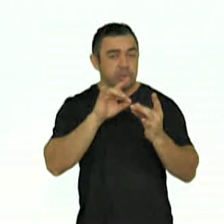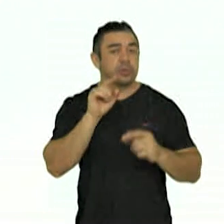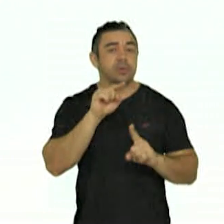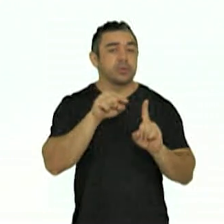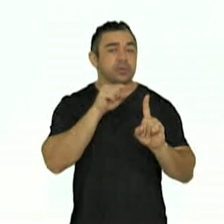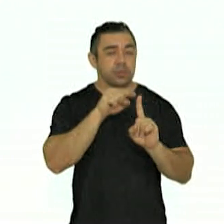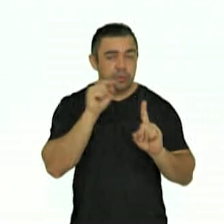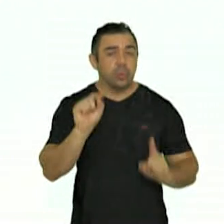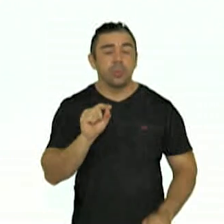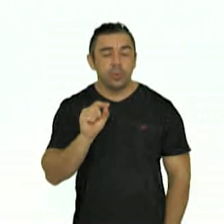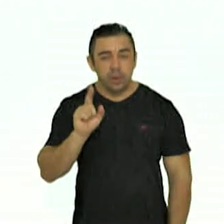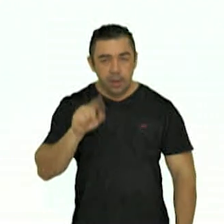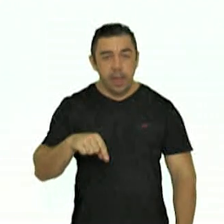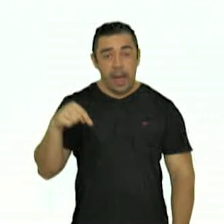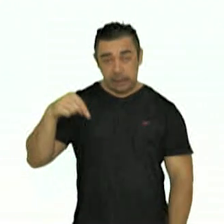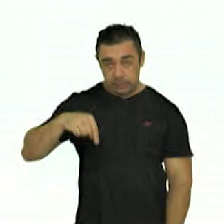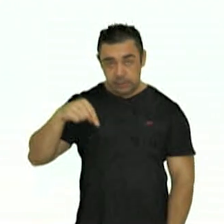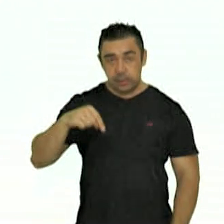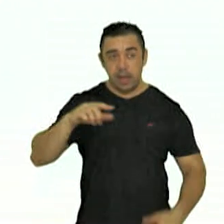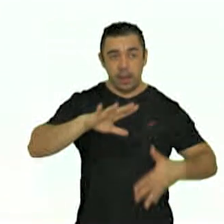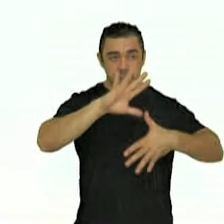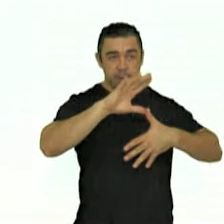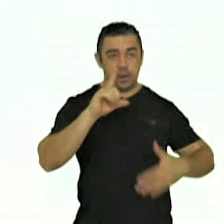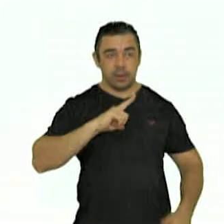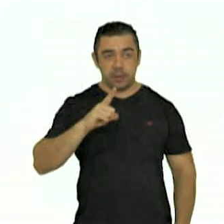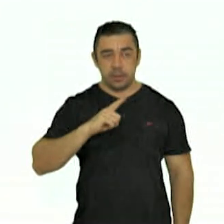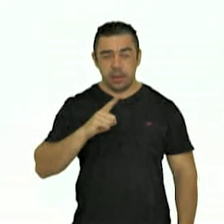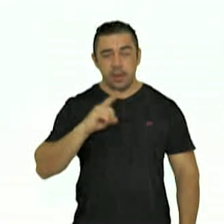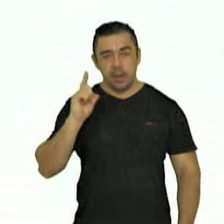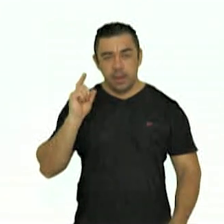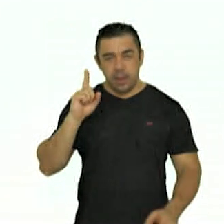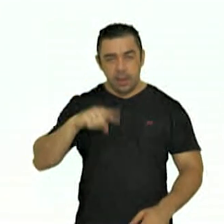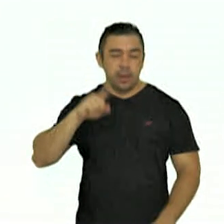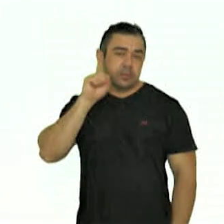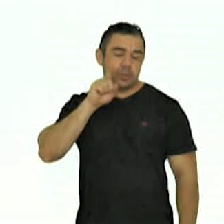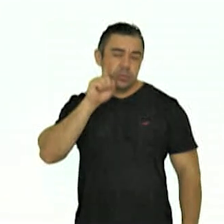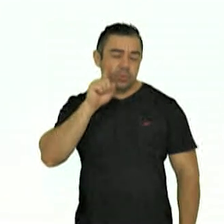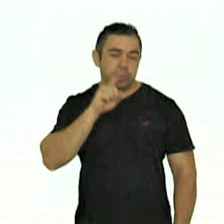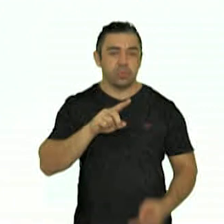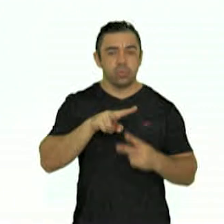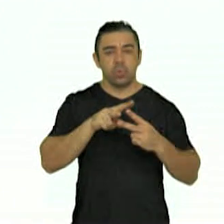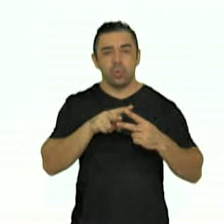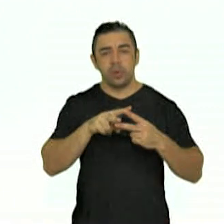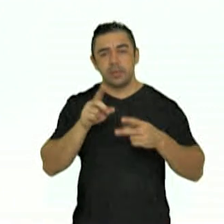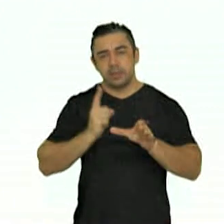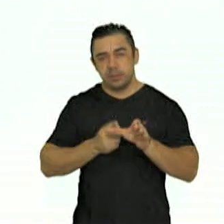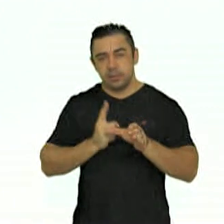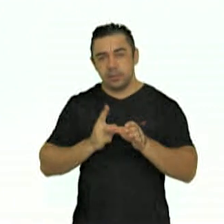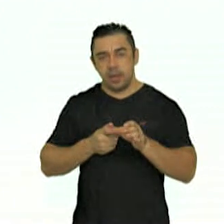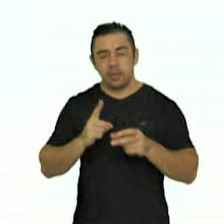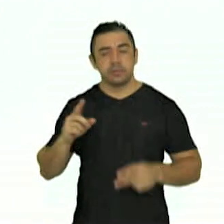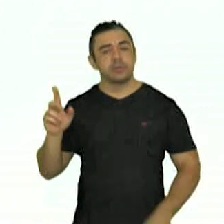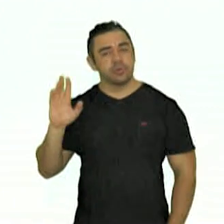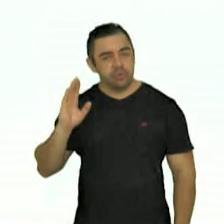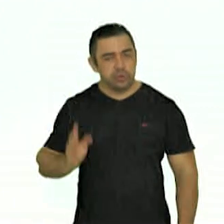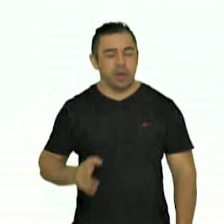inteligente. Aqui na América também temos Jacksonville, na Flórida, e San Diego, na Califórnia. Já estão também se